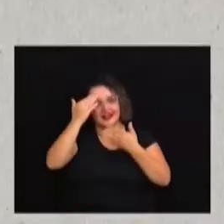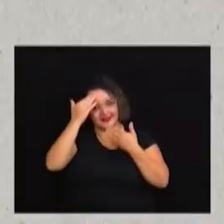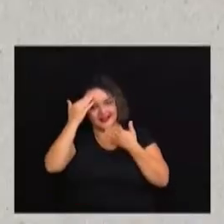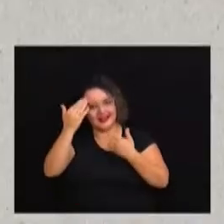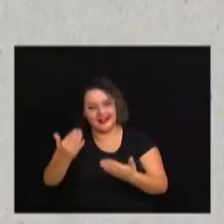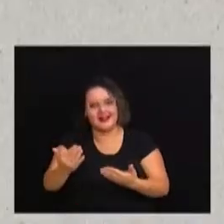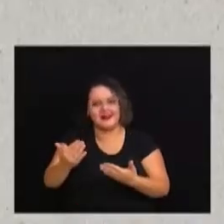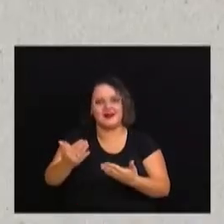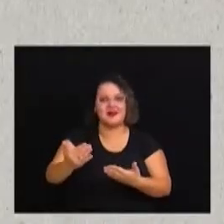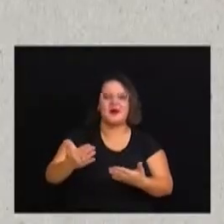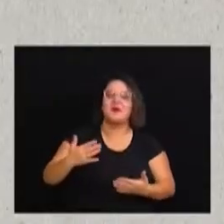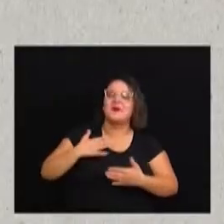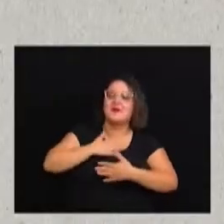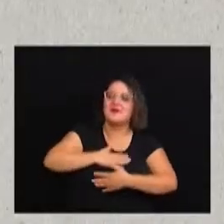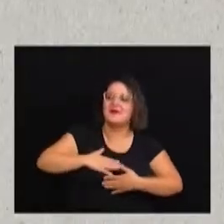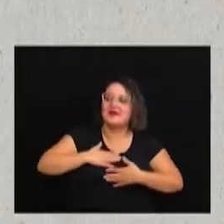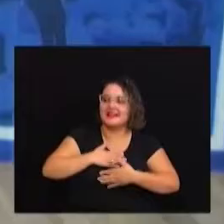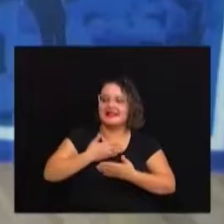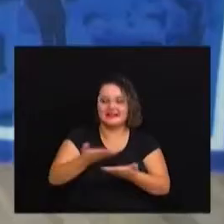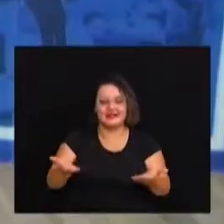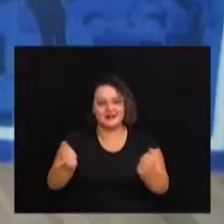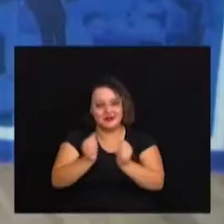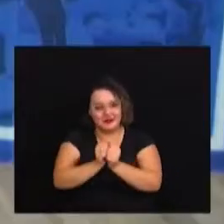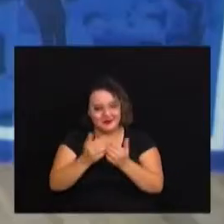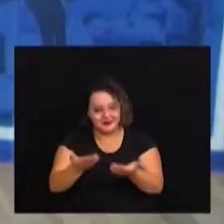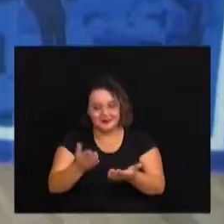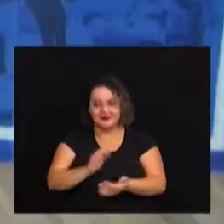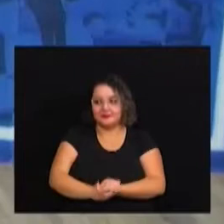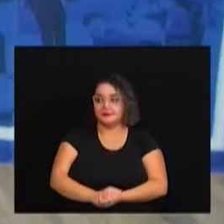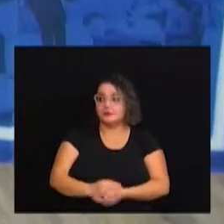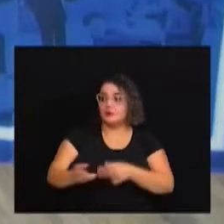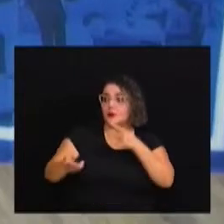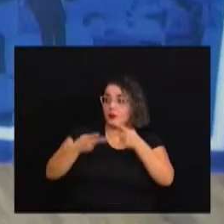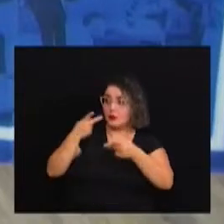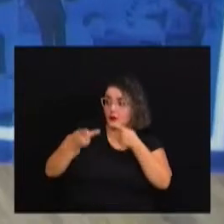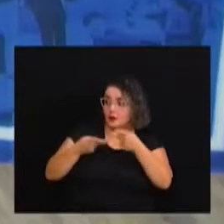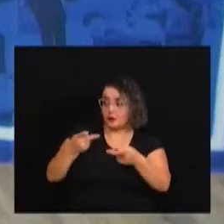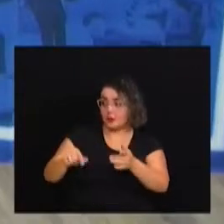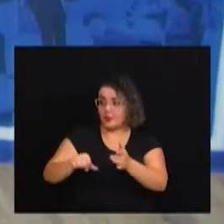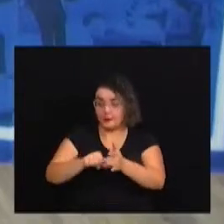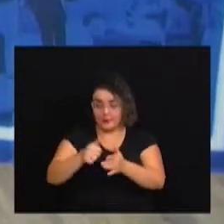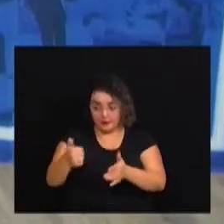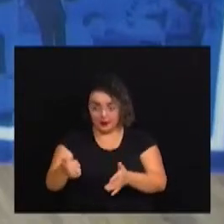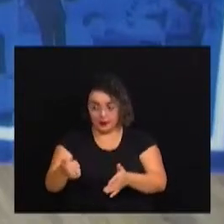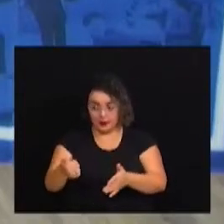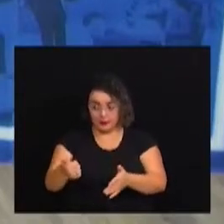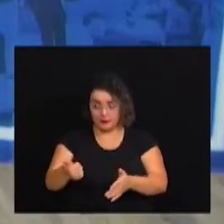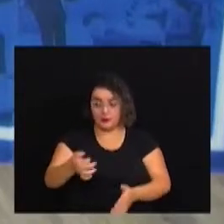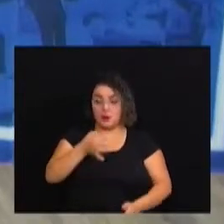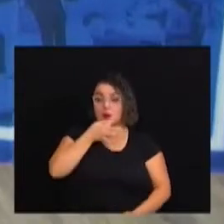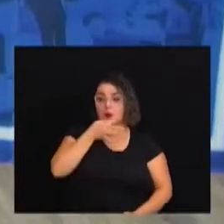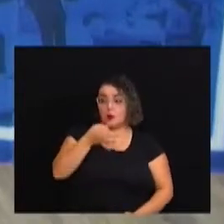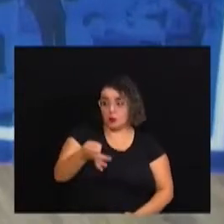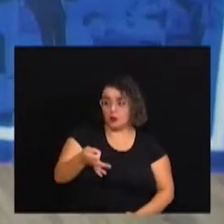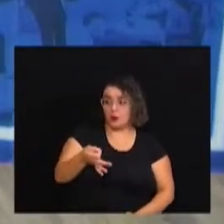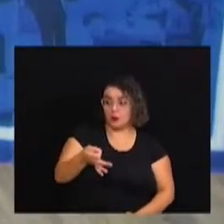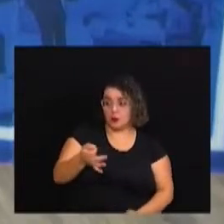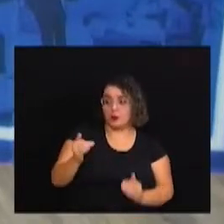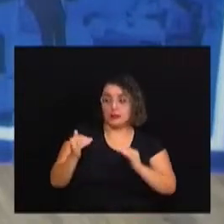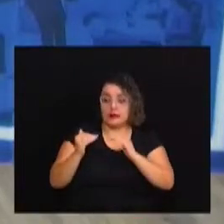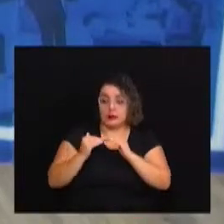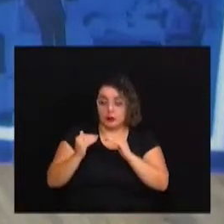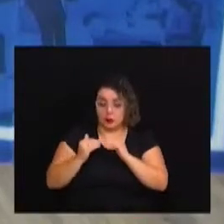que agradeço, muito obrigada, é um prazer estar aqui. Então, Tamires, como eu estava falando aqui, eu quero primeiro que você dê uma opinião sobre se